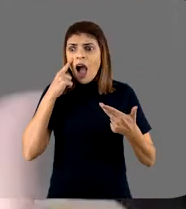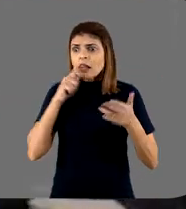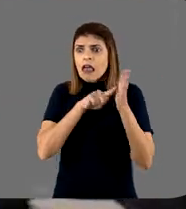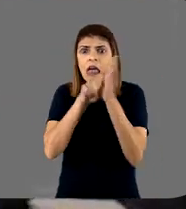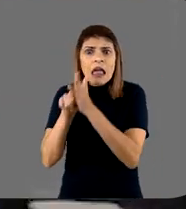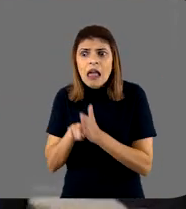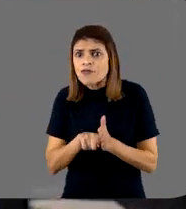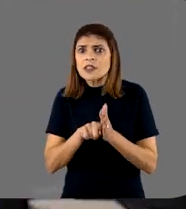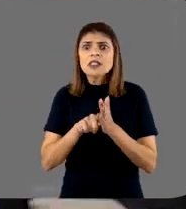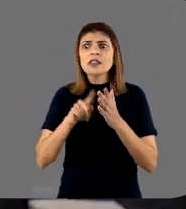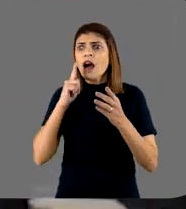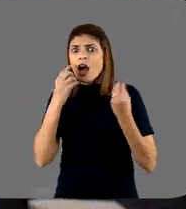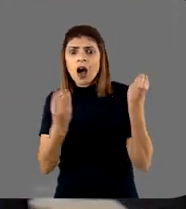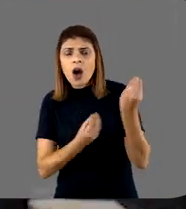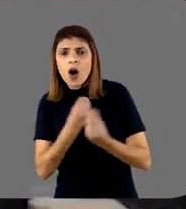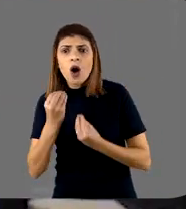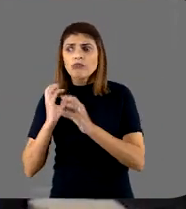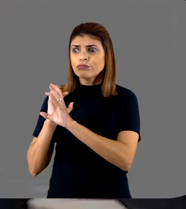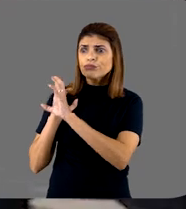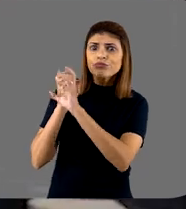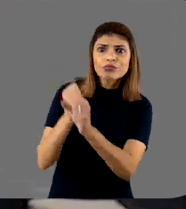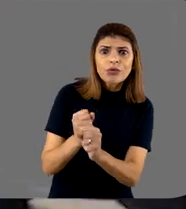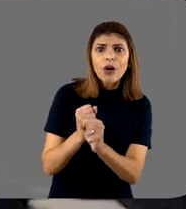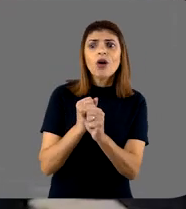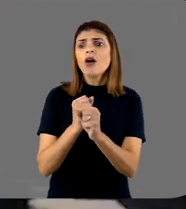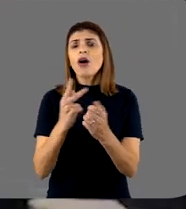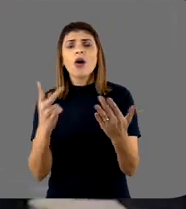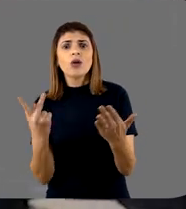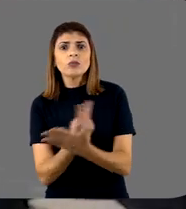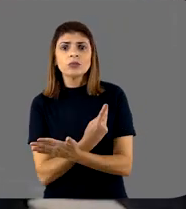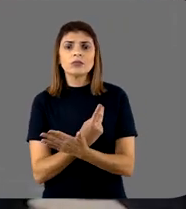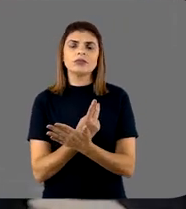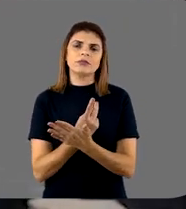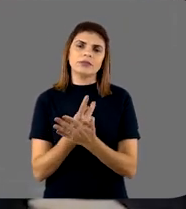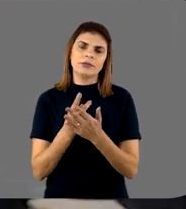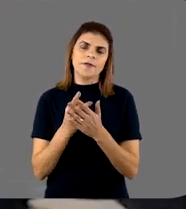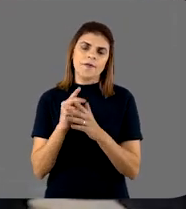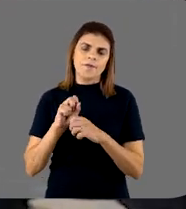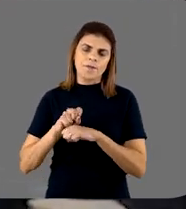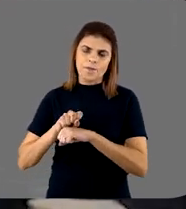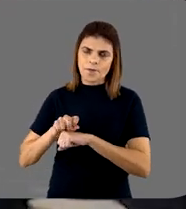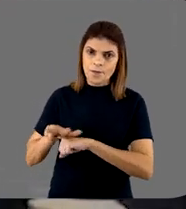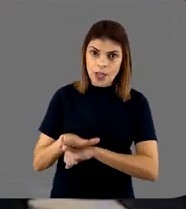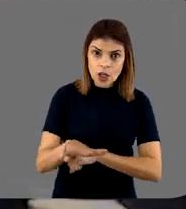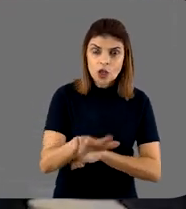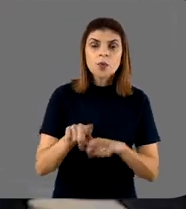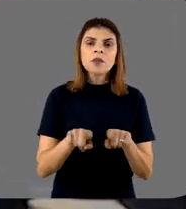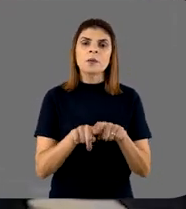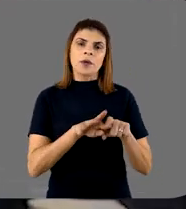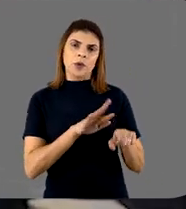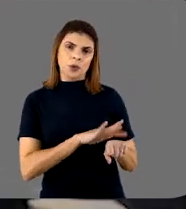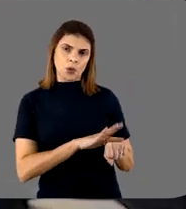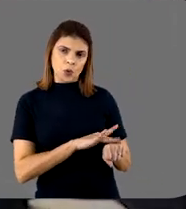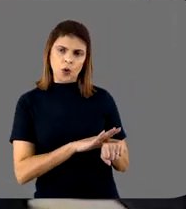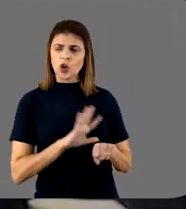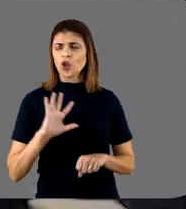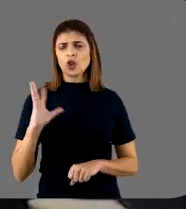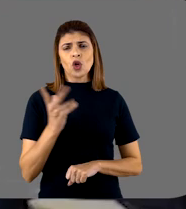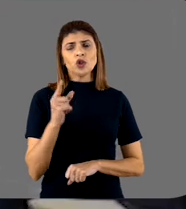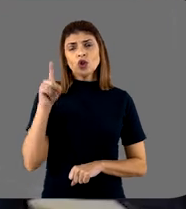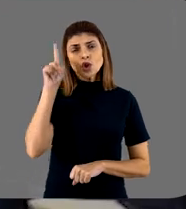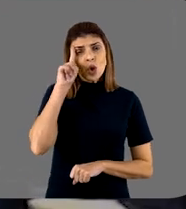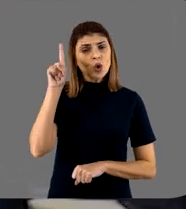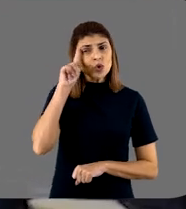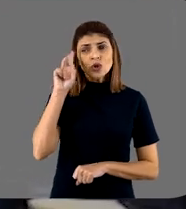e revisões de tudo que se refere, de muitas coisas que se refere ao vírus e à doença,